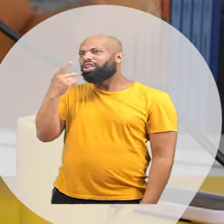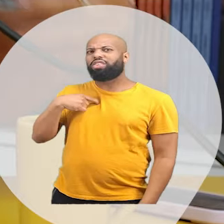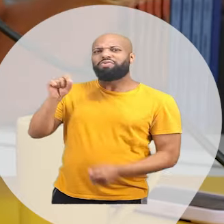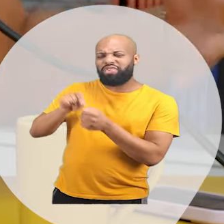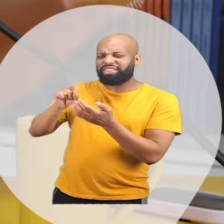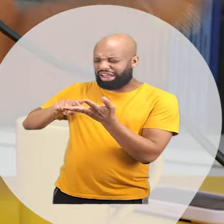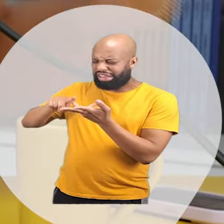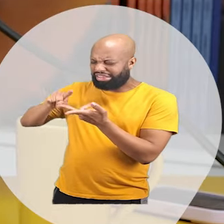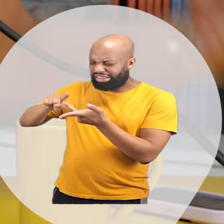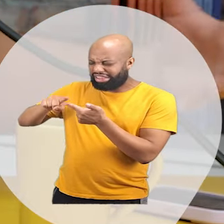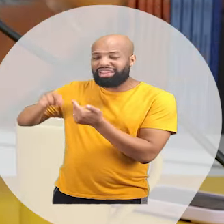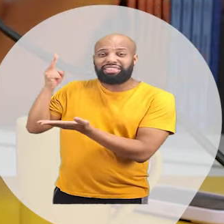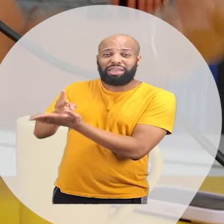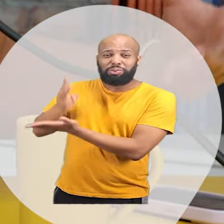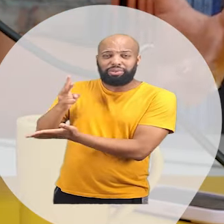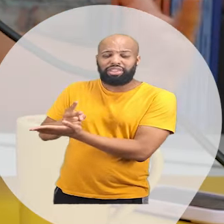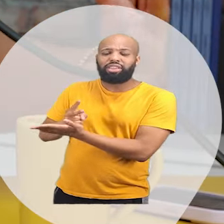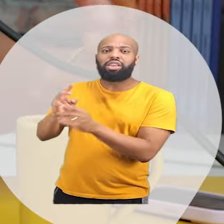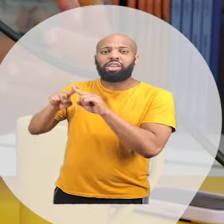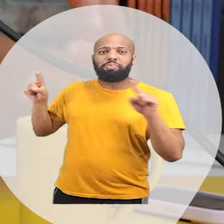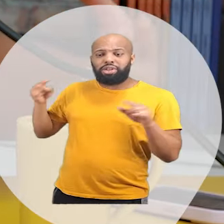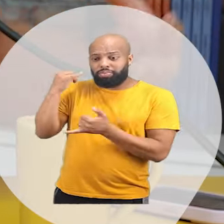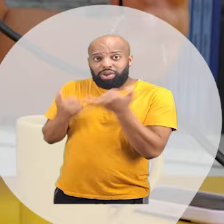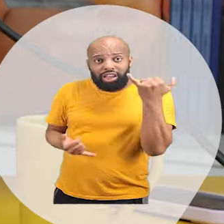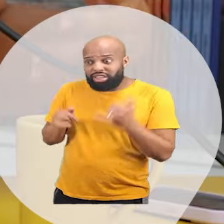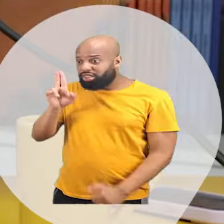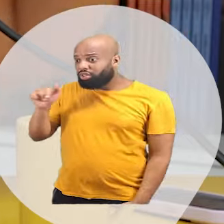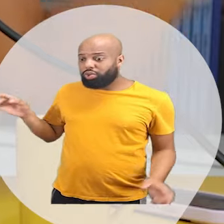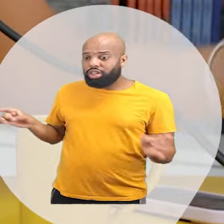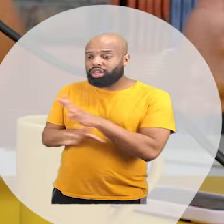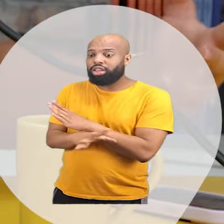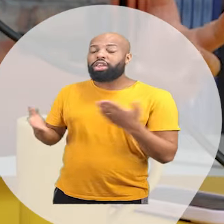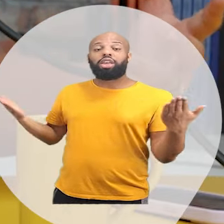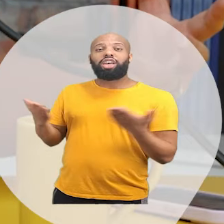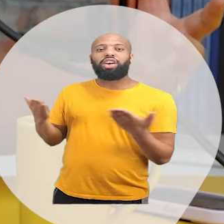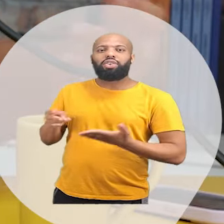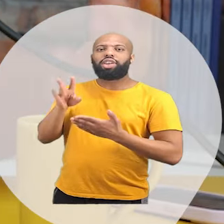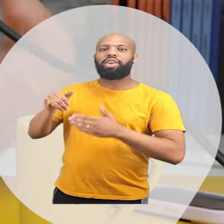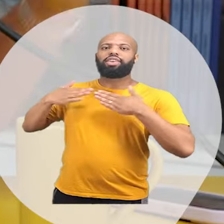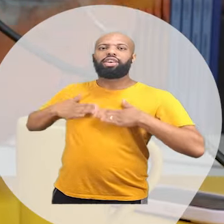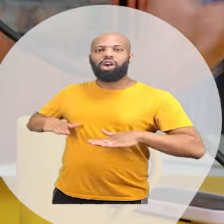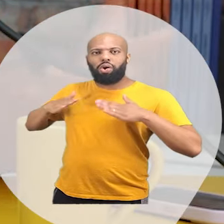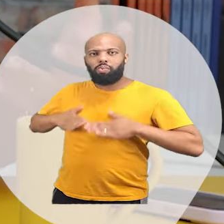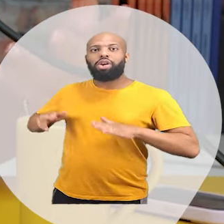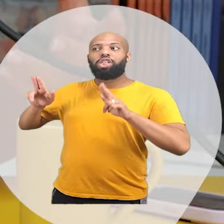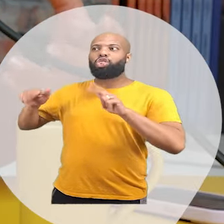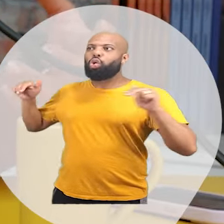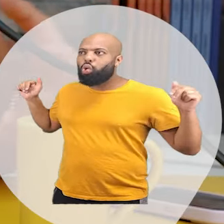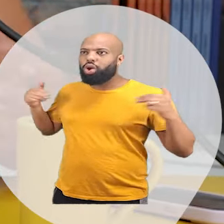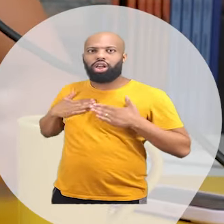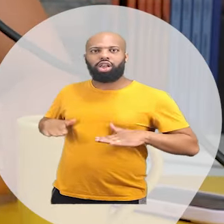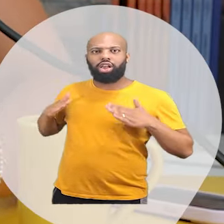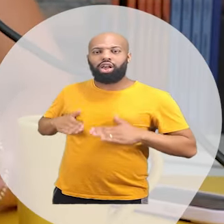faço tanto tanto tanto tanto o tempo todo e parece que tipo agora vai acalmar e daí nunca calma